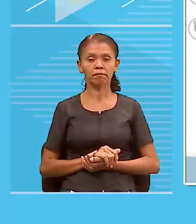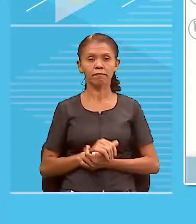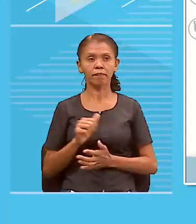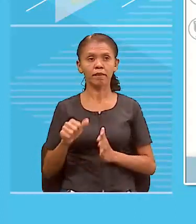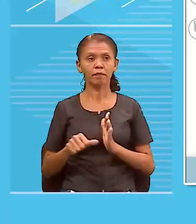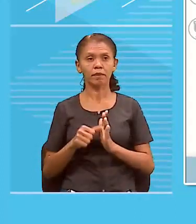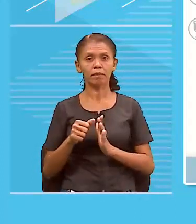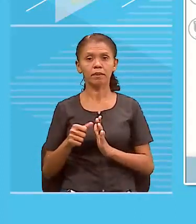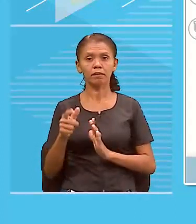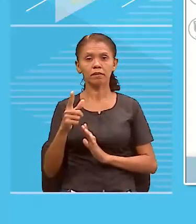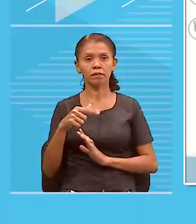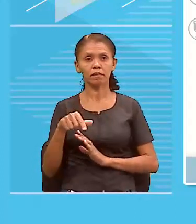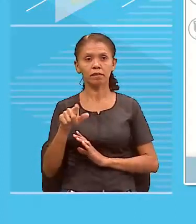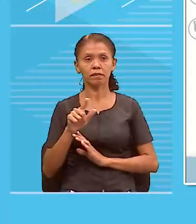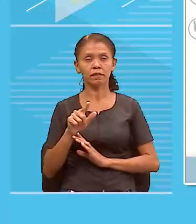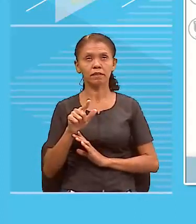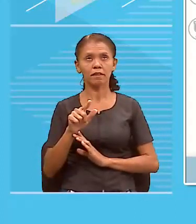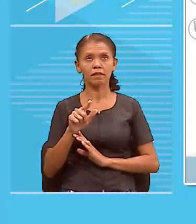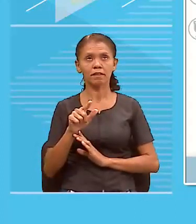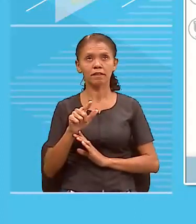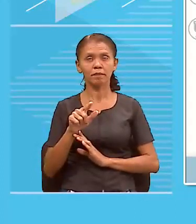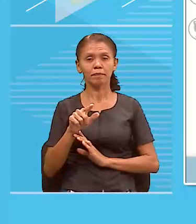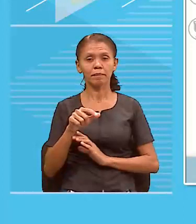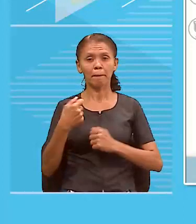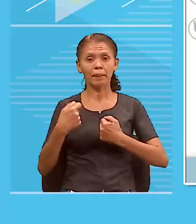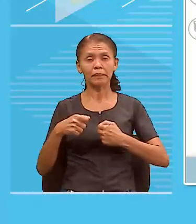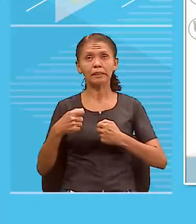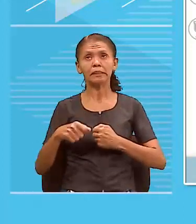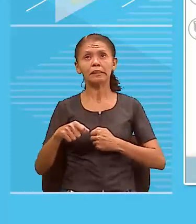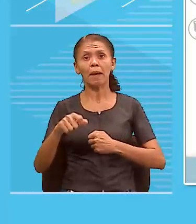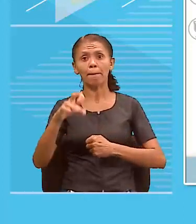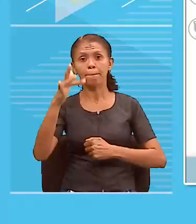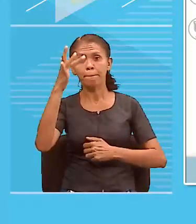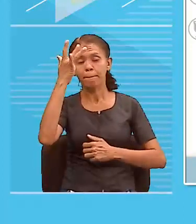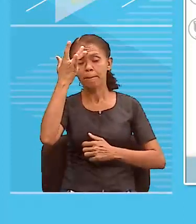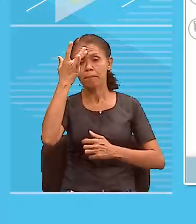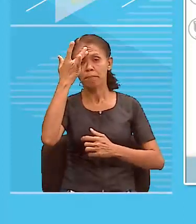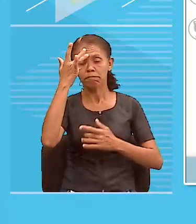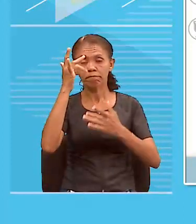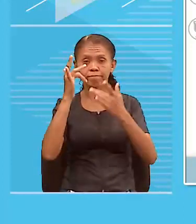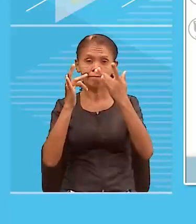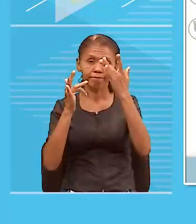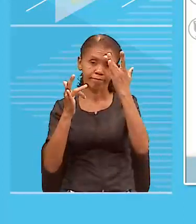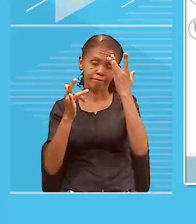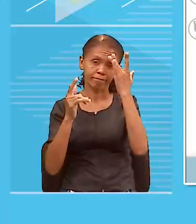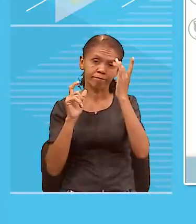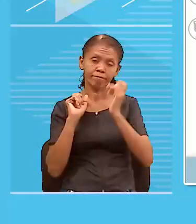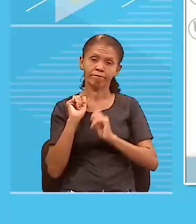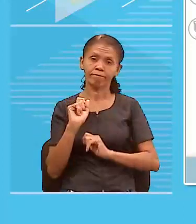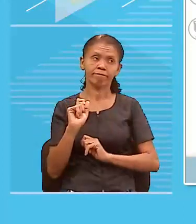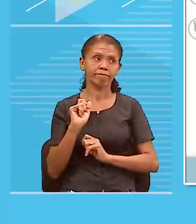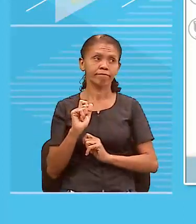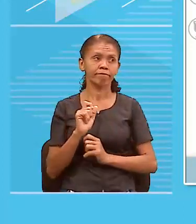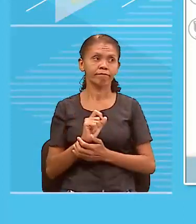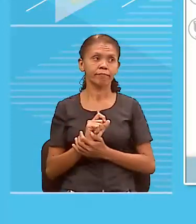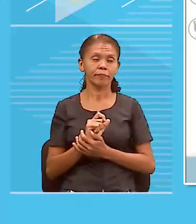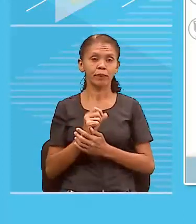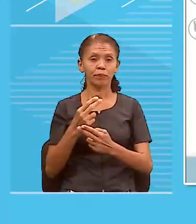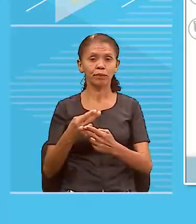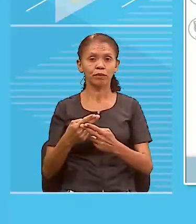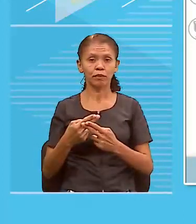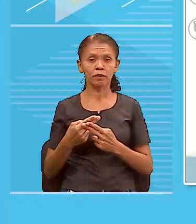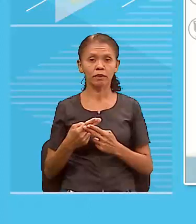Então a primeira coisa que você vai colocar aí na sua mãe na sua cabeça é que quando eu trabalho o modo